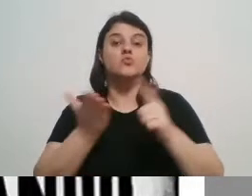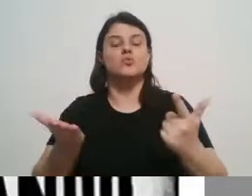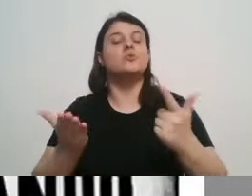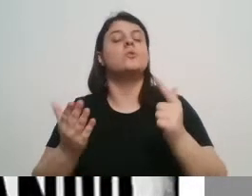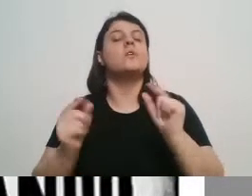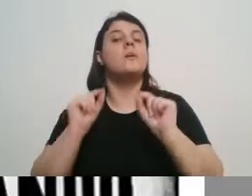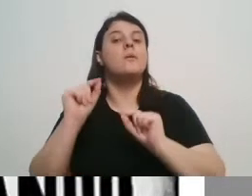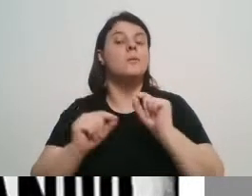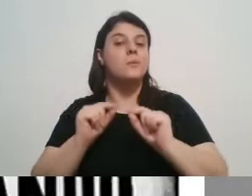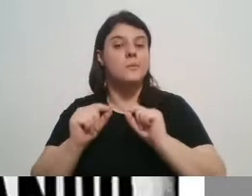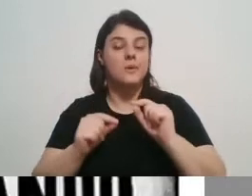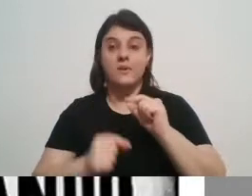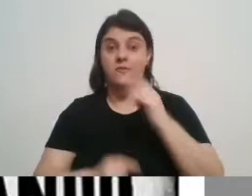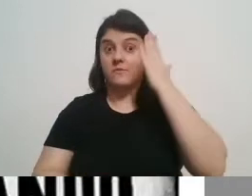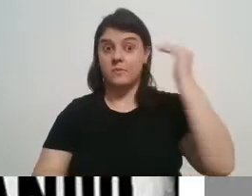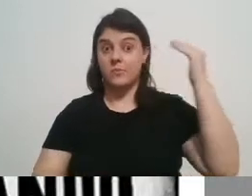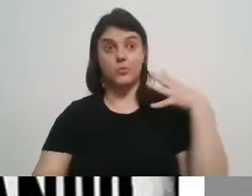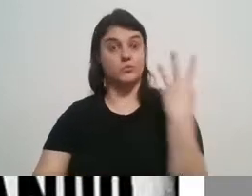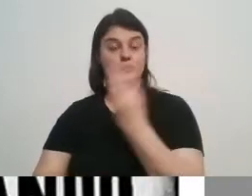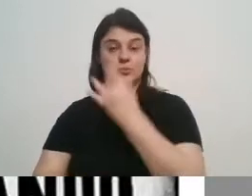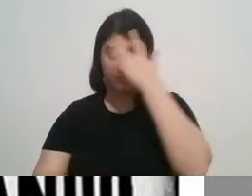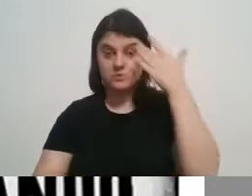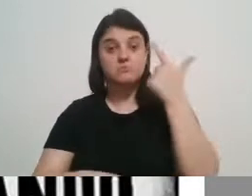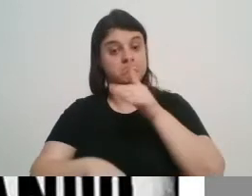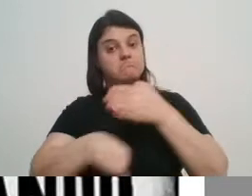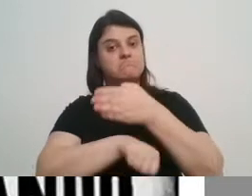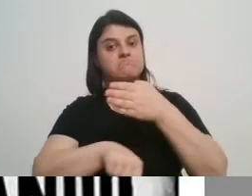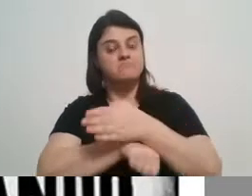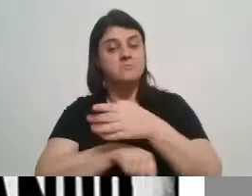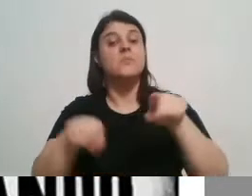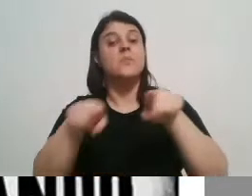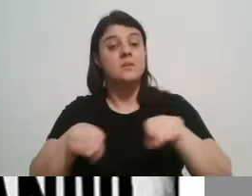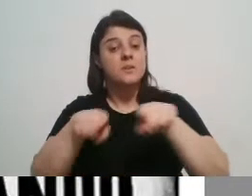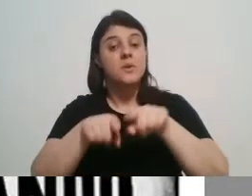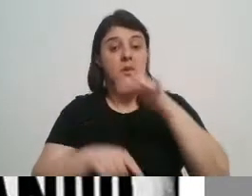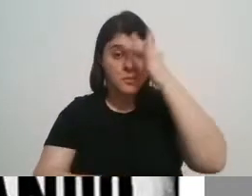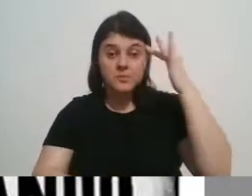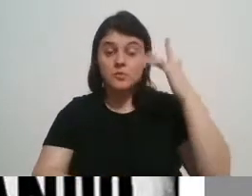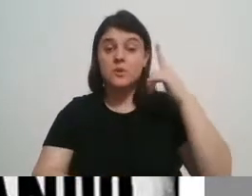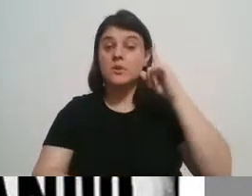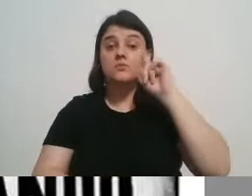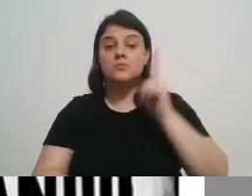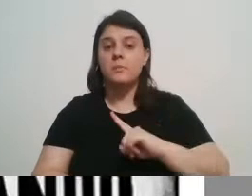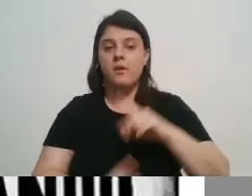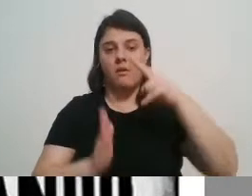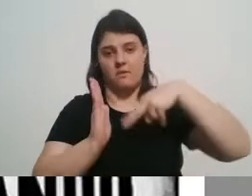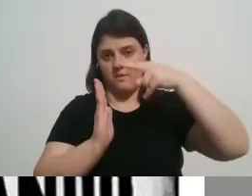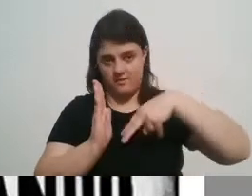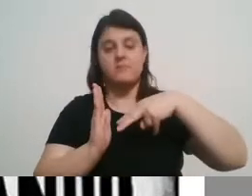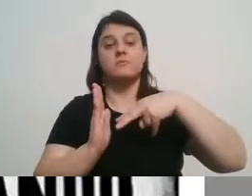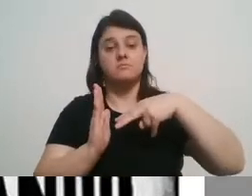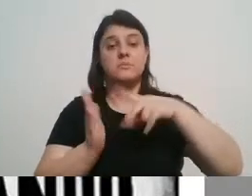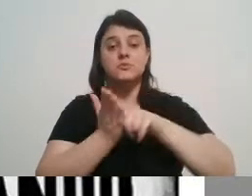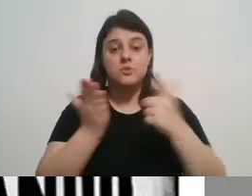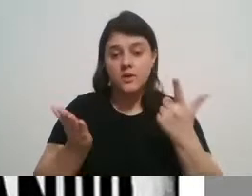extremamente popular, extremamente acessível, inclusive para camadas não alfabetizadas da população, né? Um jornal que vai ter uma